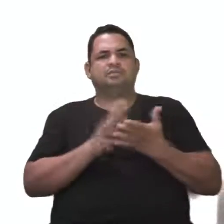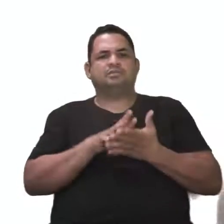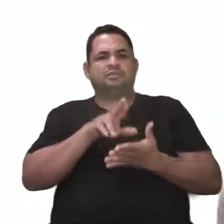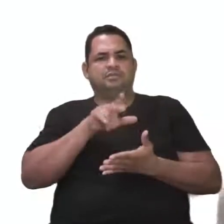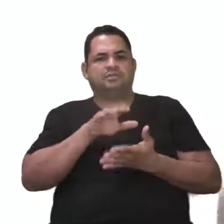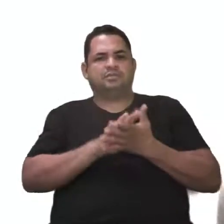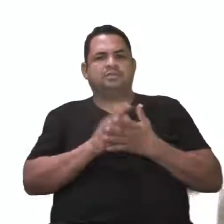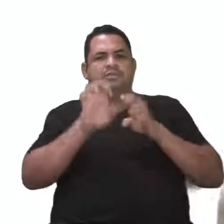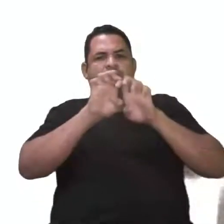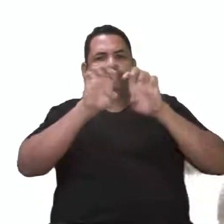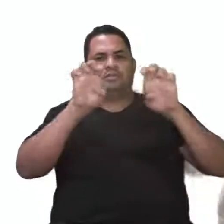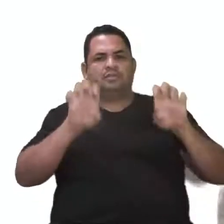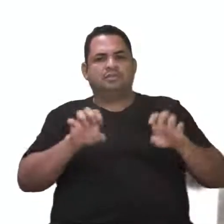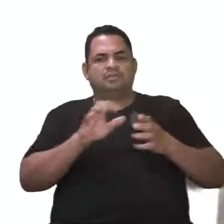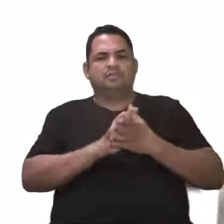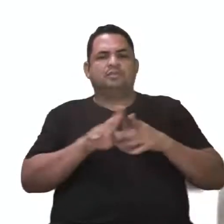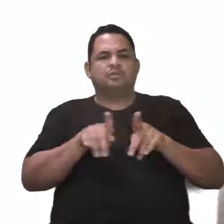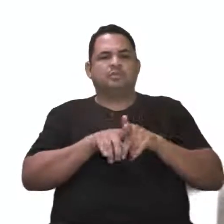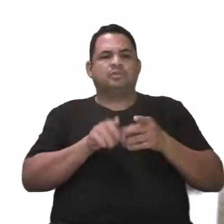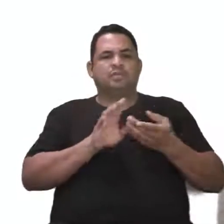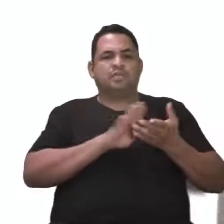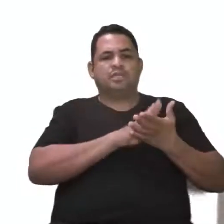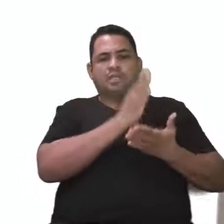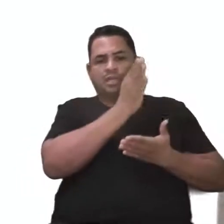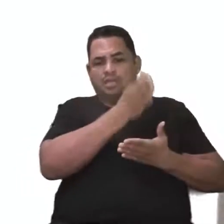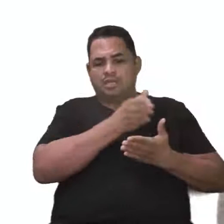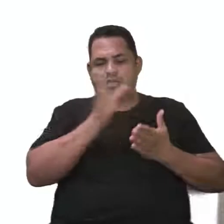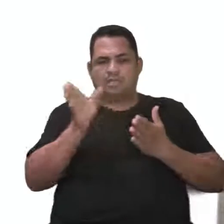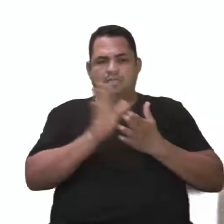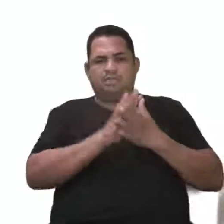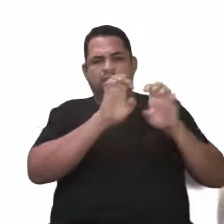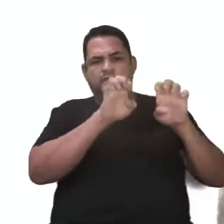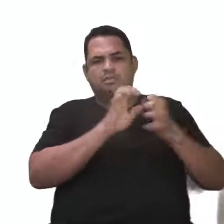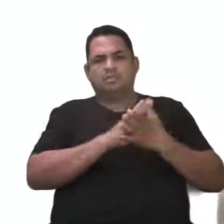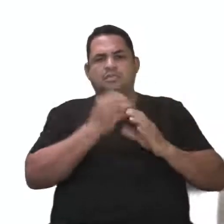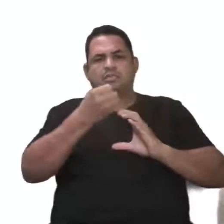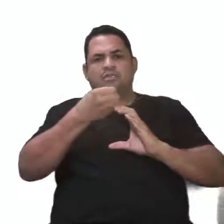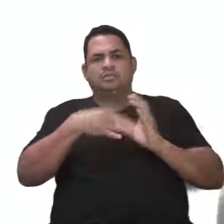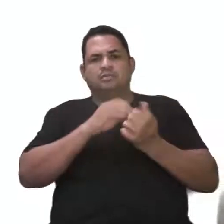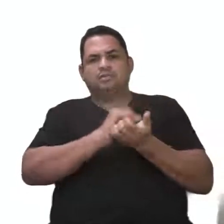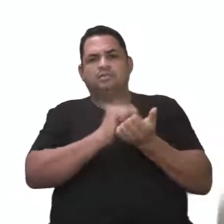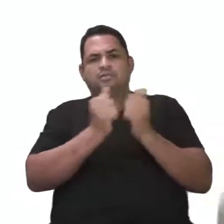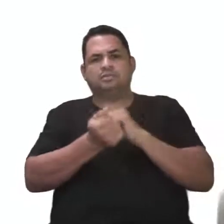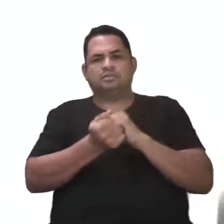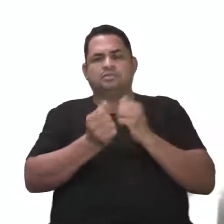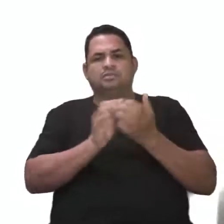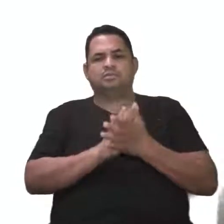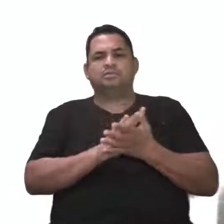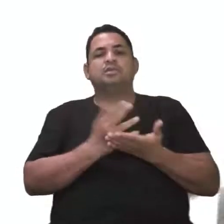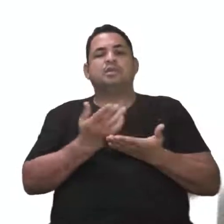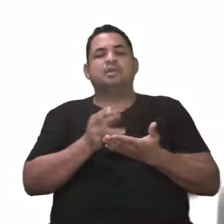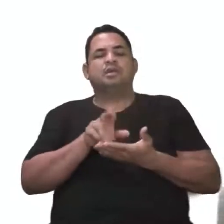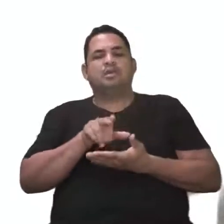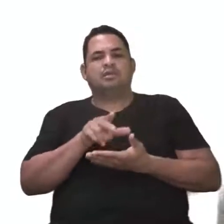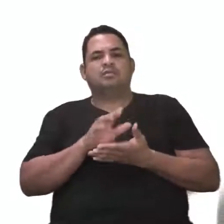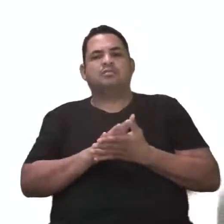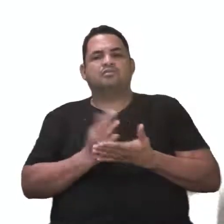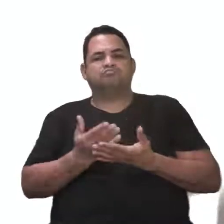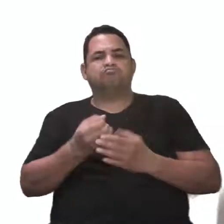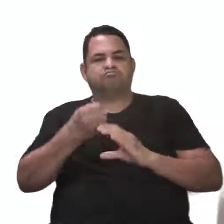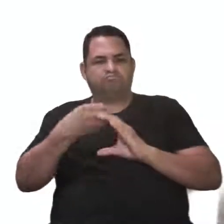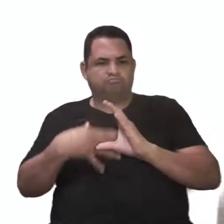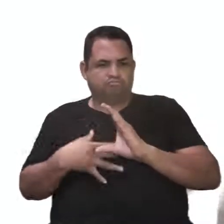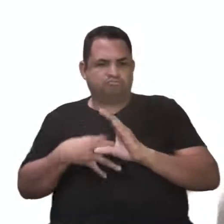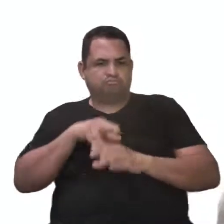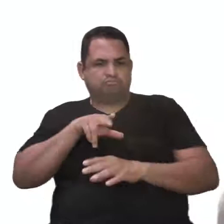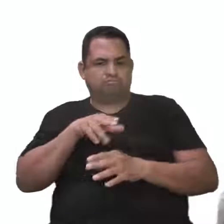refere-se à semelhança morfológica entre estruturas em função de adaptação à execução da mesma